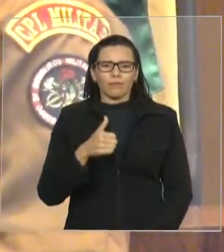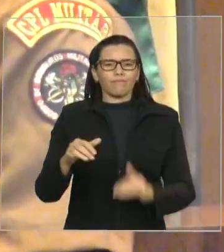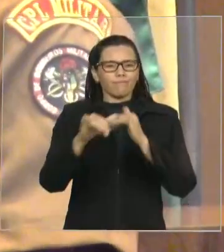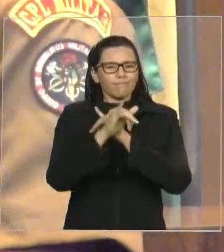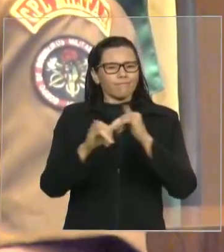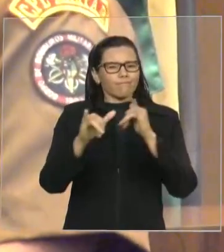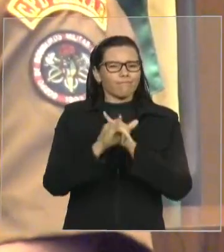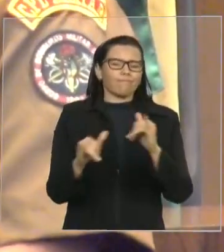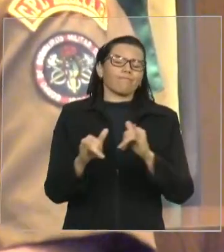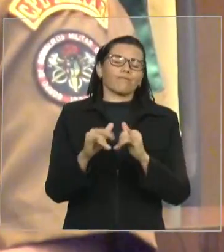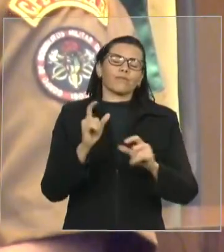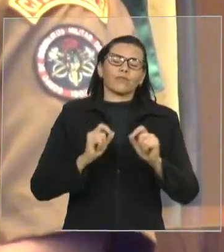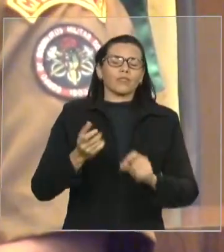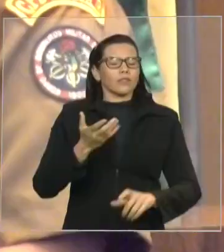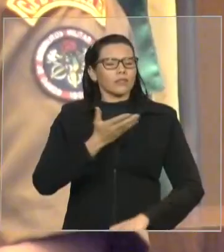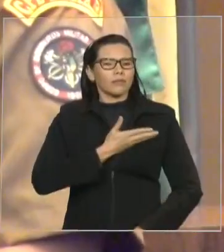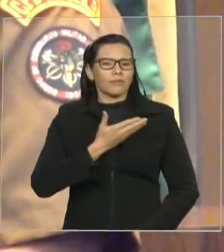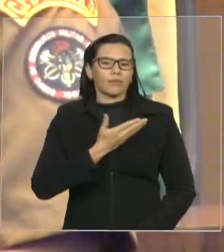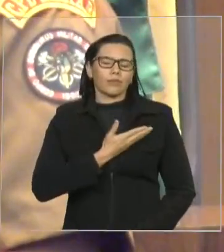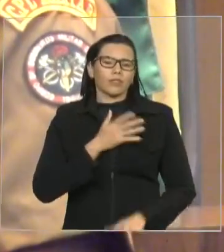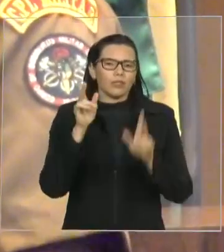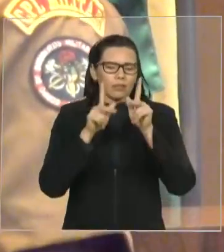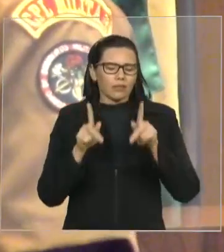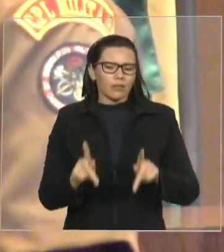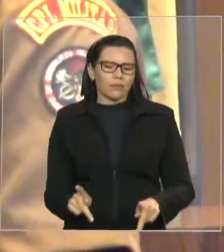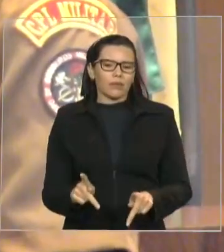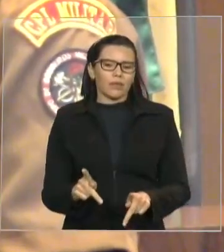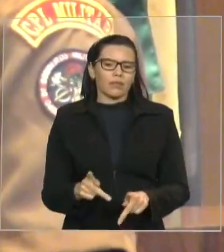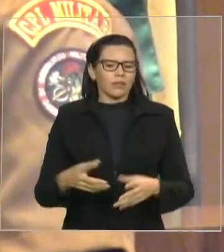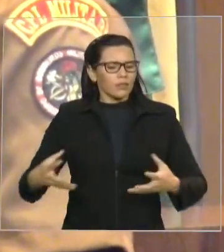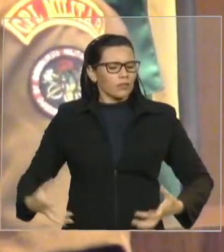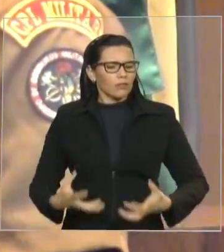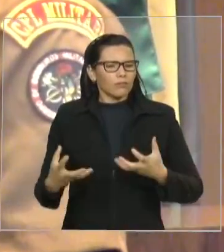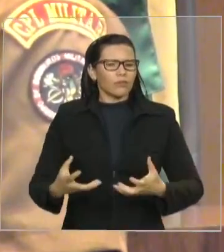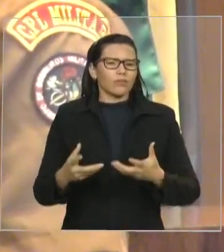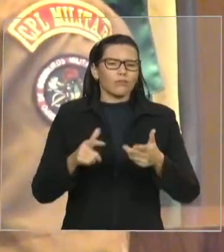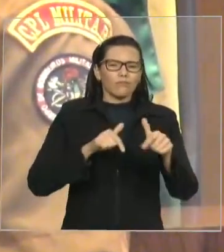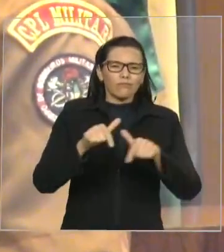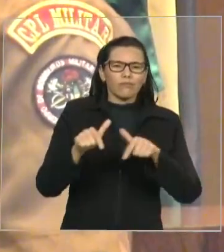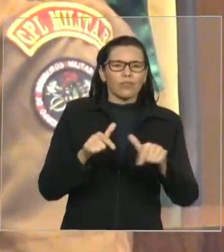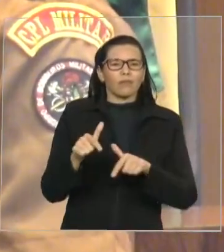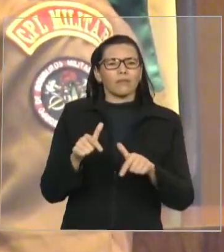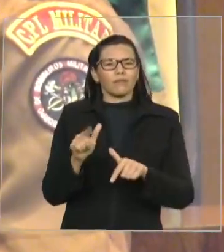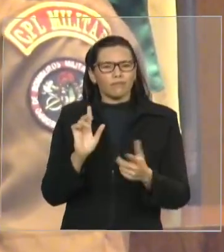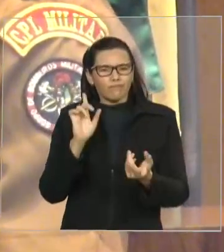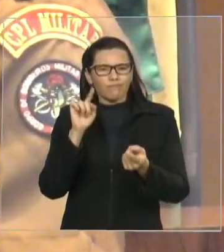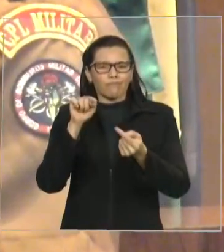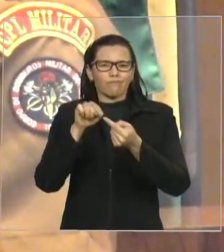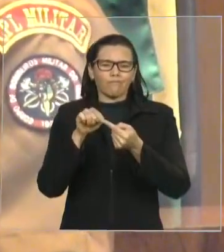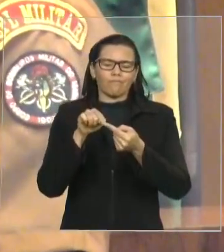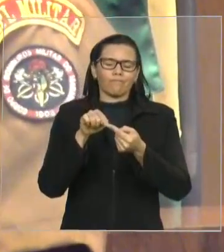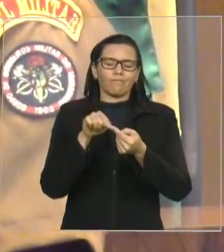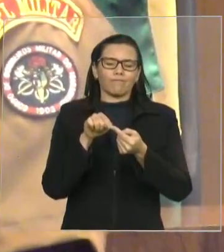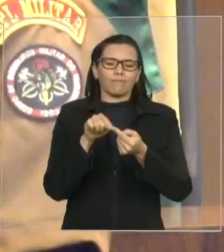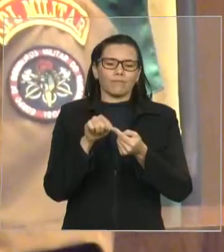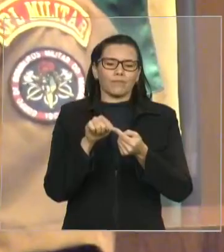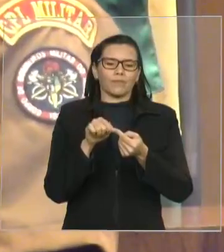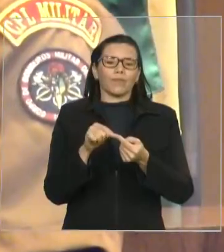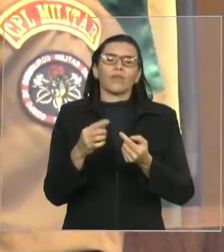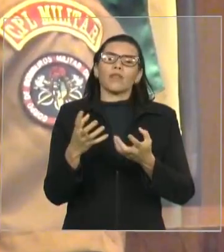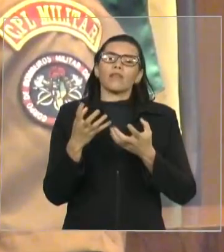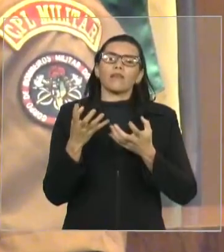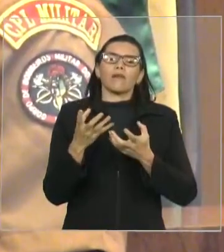da fraternidade e da paz, estimulando ações concretas que expressem, assim, a conversão e